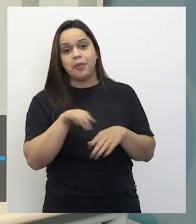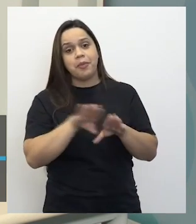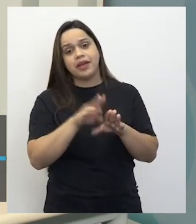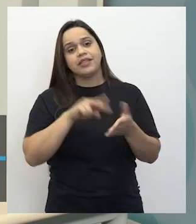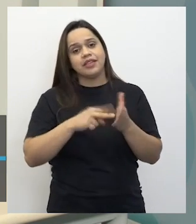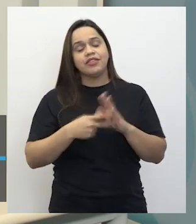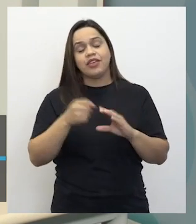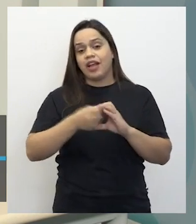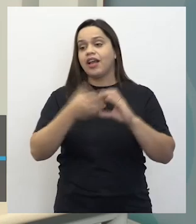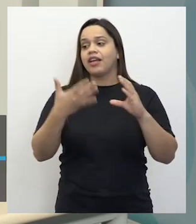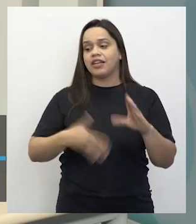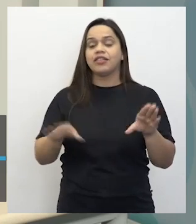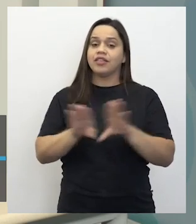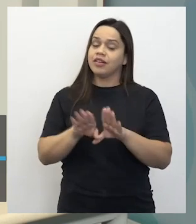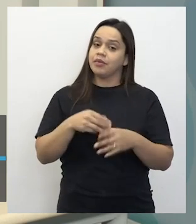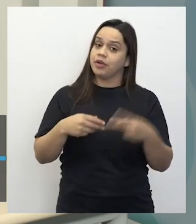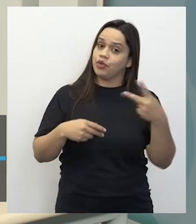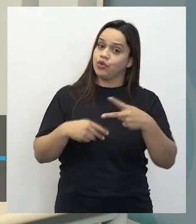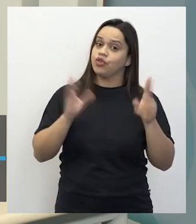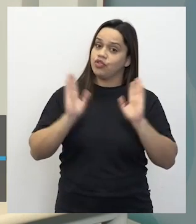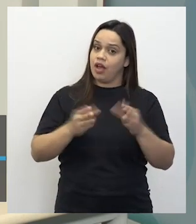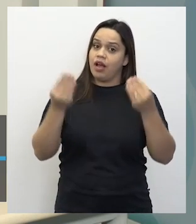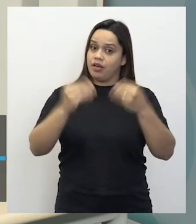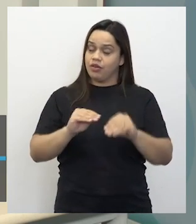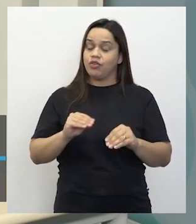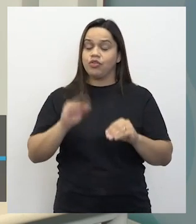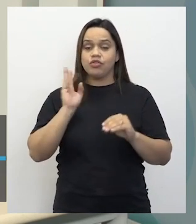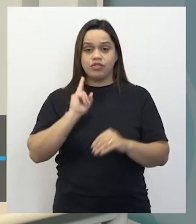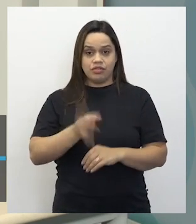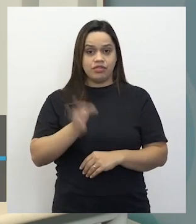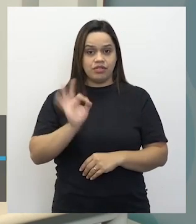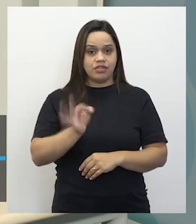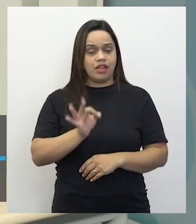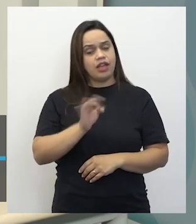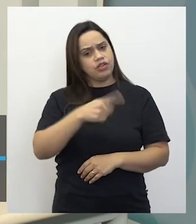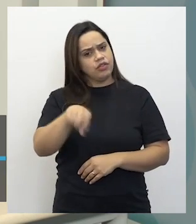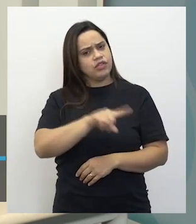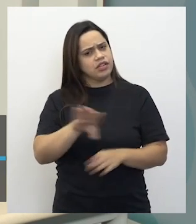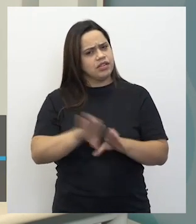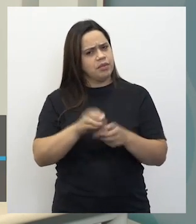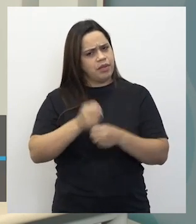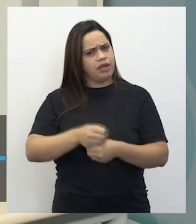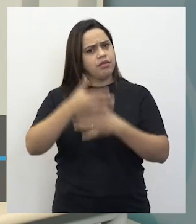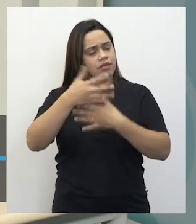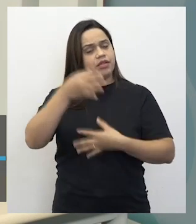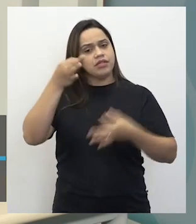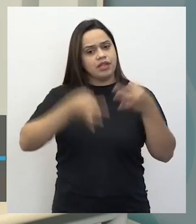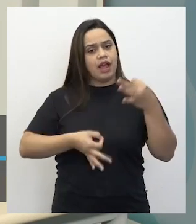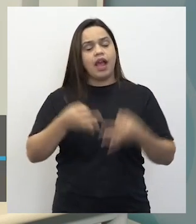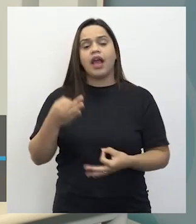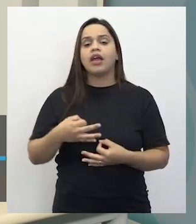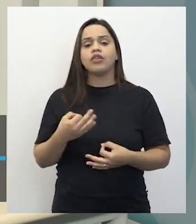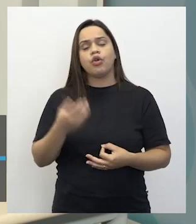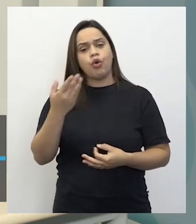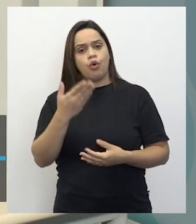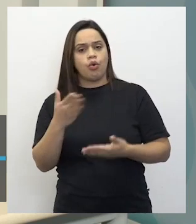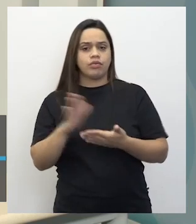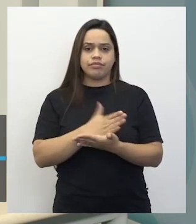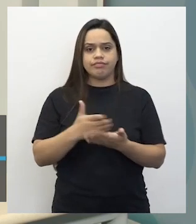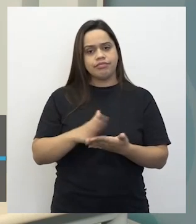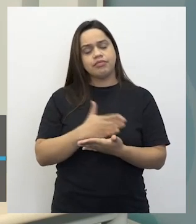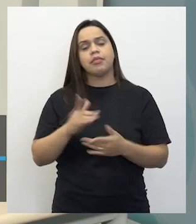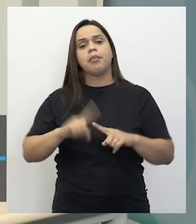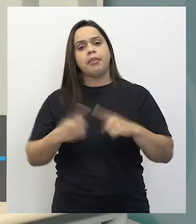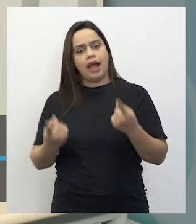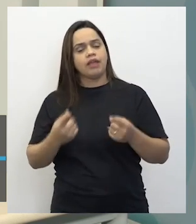característica. Então, os dois aí, como a Pro colocou, estão certos. E muitos de vocês acertaram também. Alguns colocaram um ou outro, mas foram